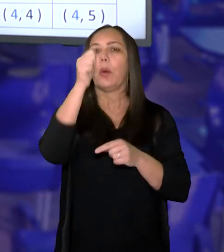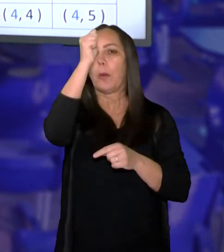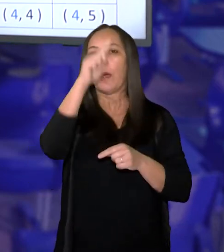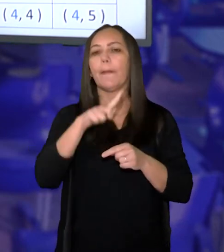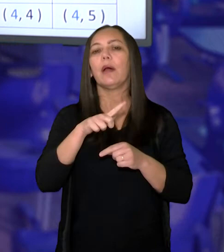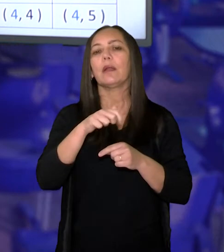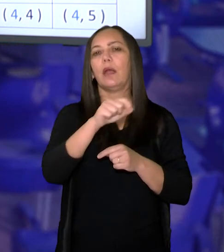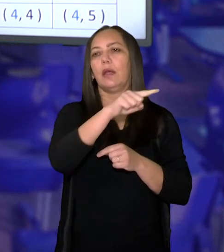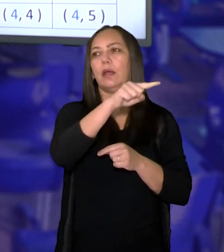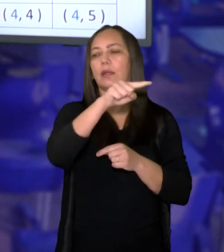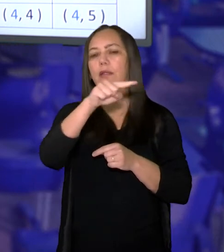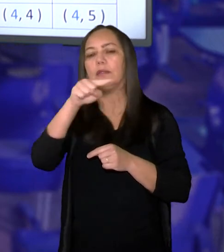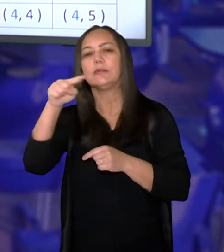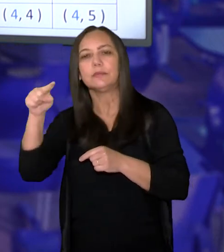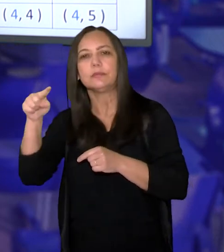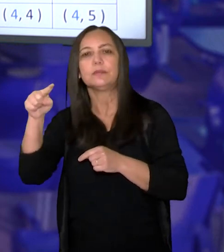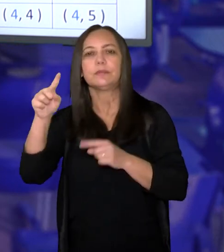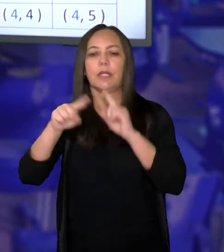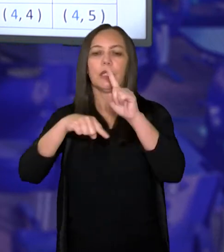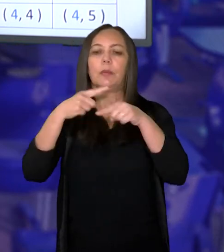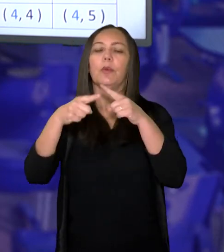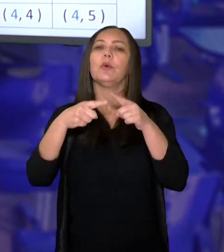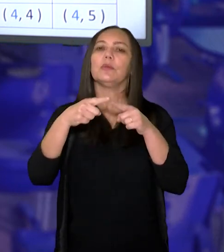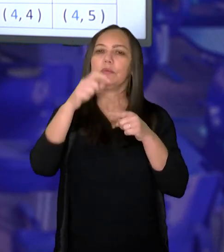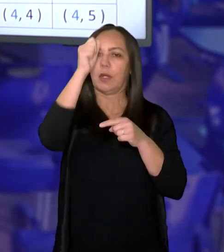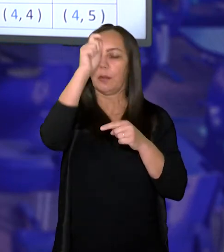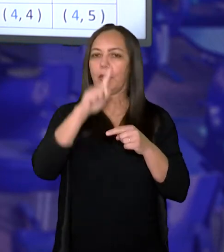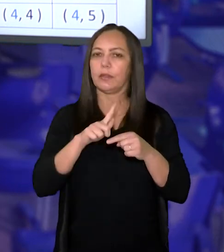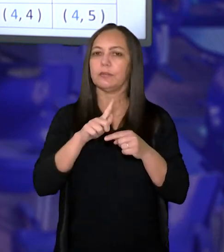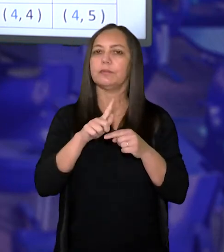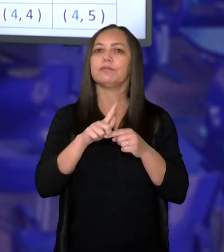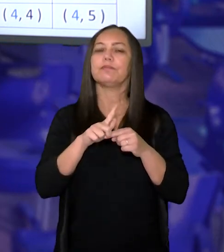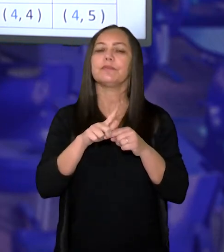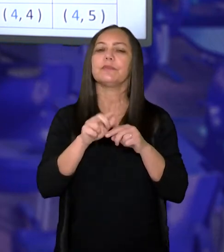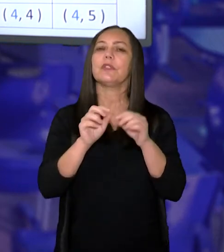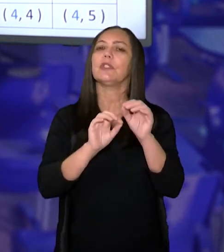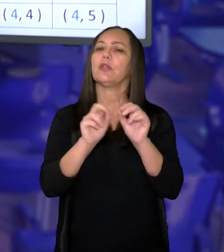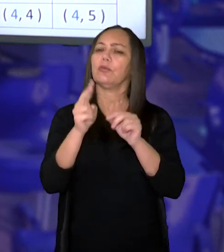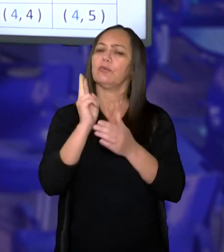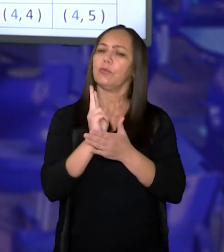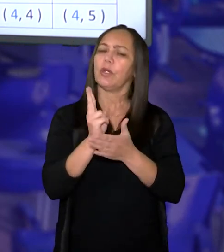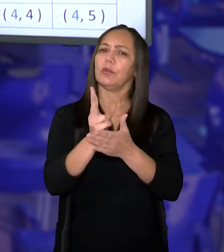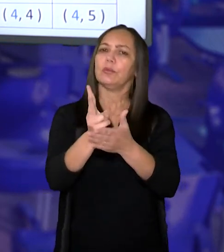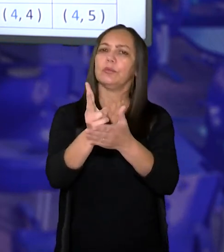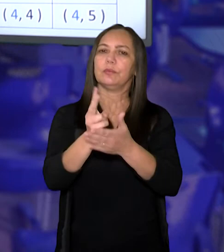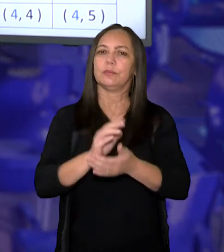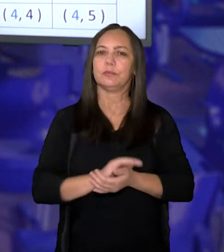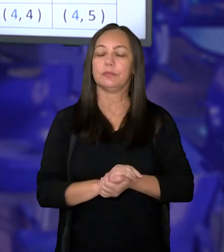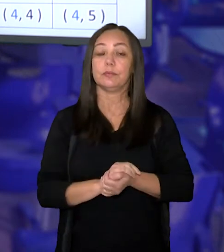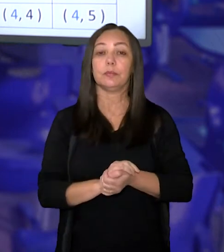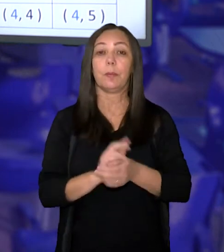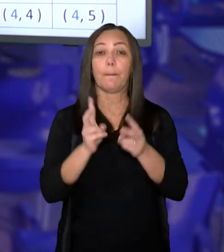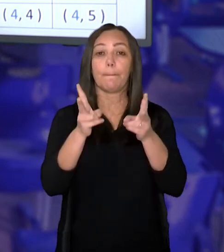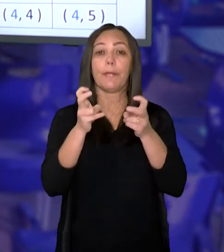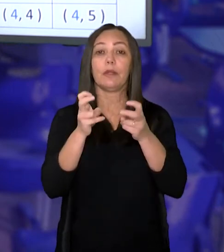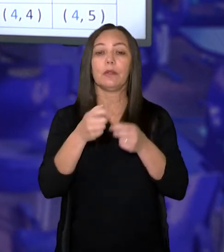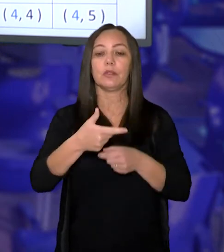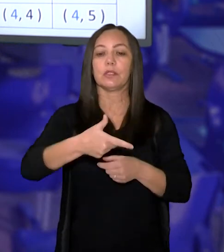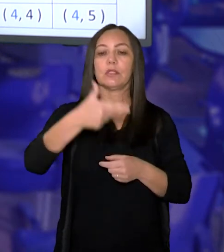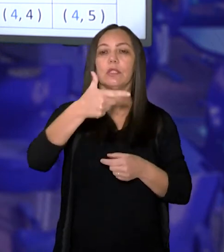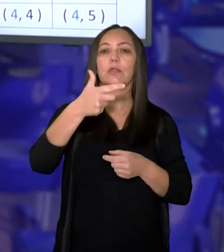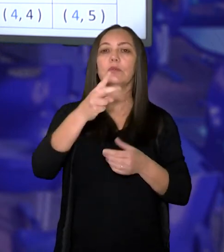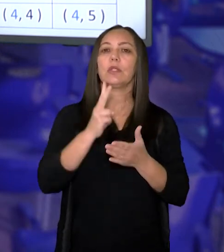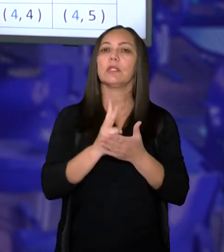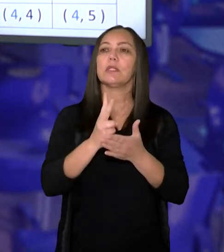amarelo. 1 em azul e a parte do amarelo. E assim por diante em todas as opções. Perceba, o